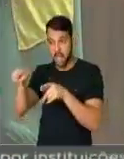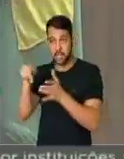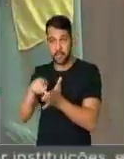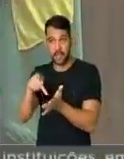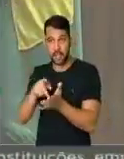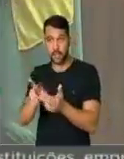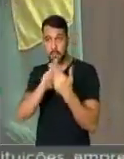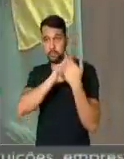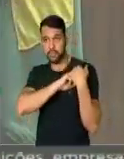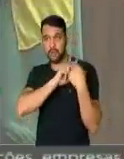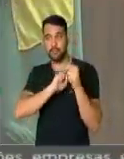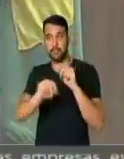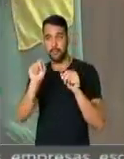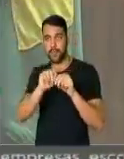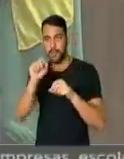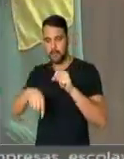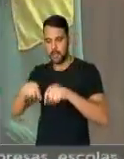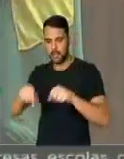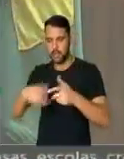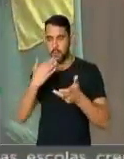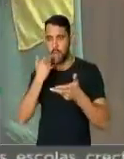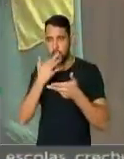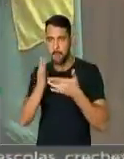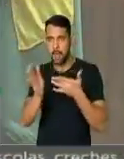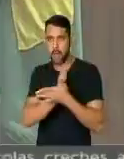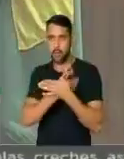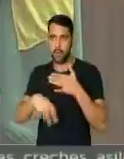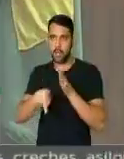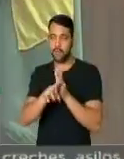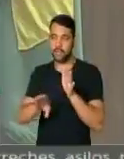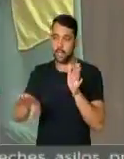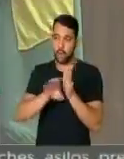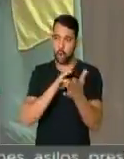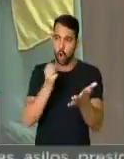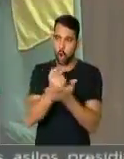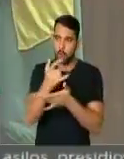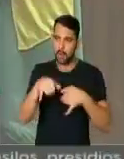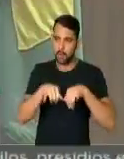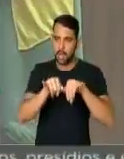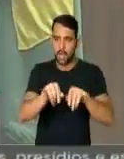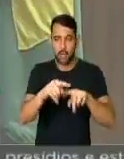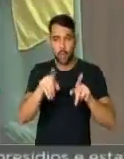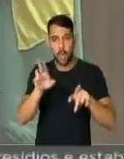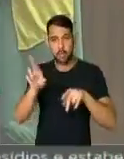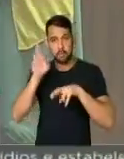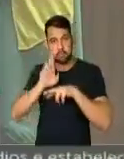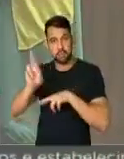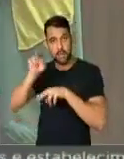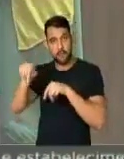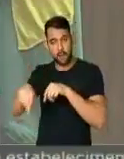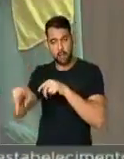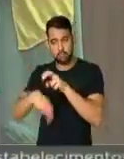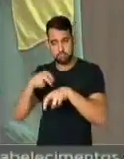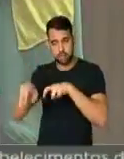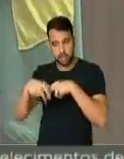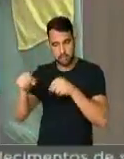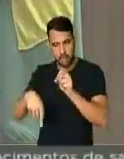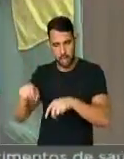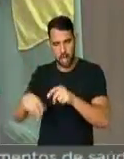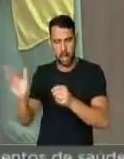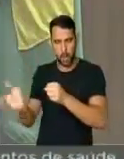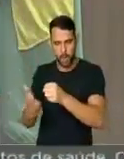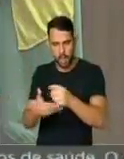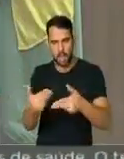verdadeiros responsáveis pela produção dos alimentos que vão à mesa do nosso povo brasileiro a cada dia, além, é claro,